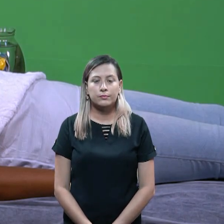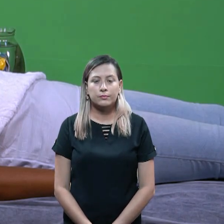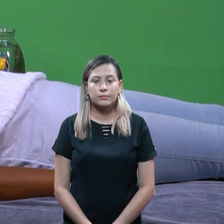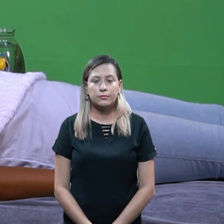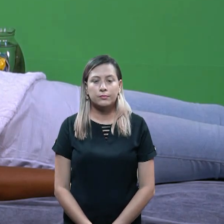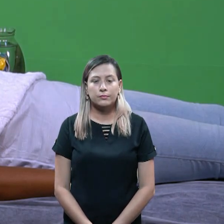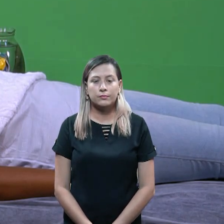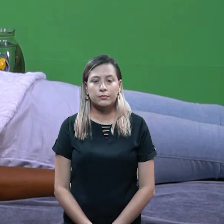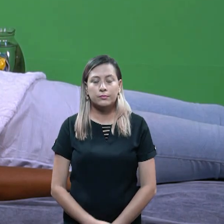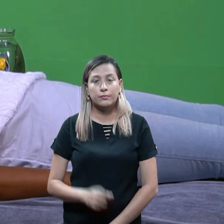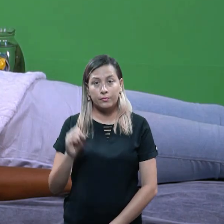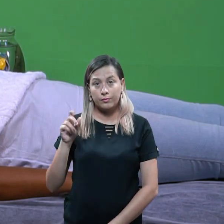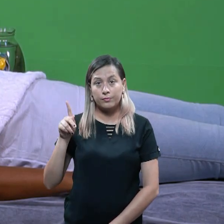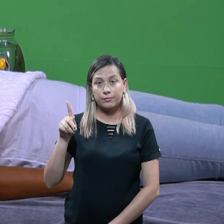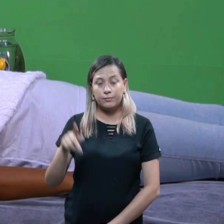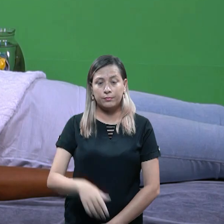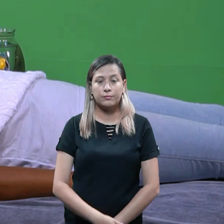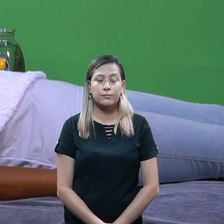Ok?